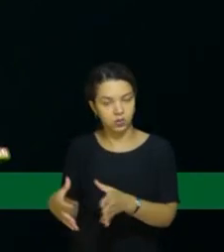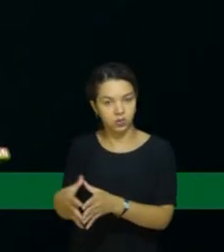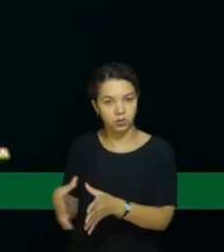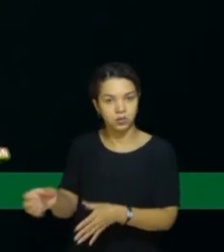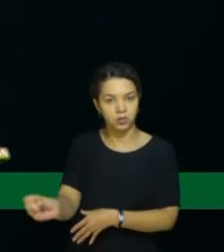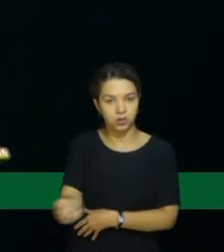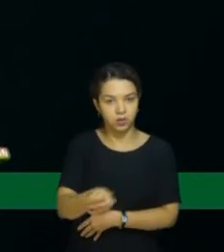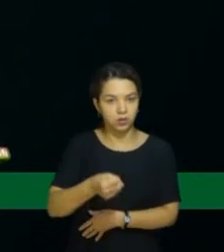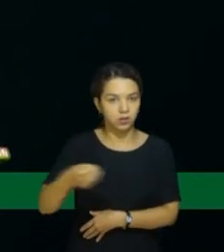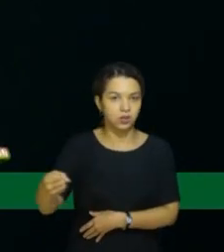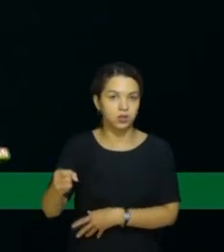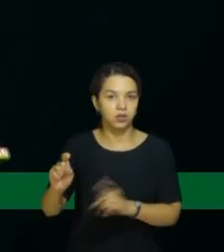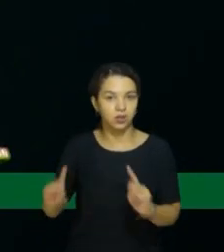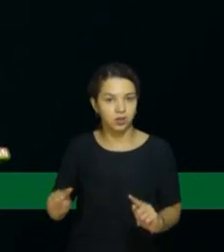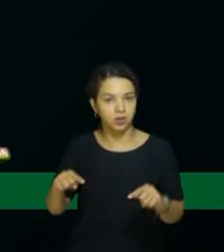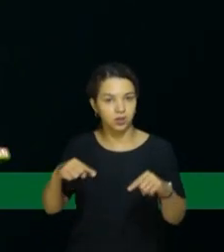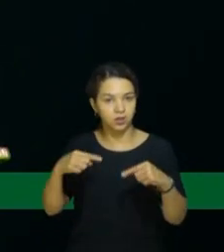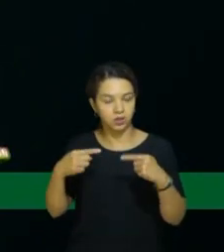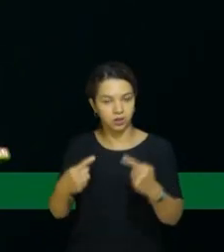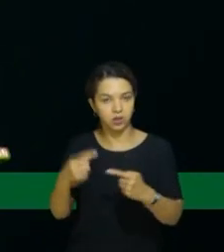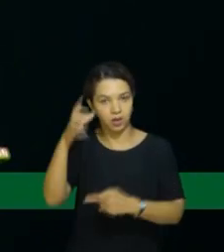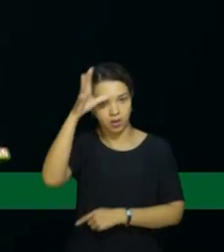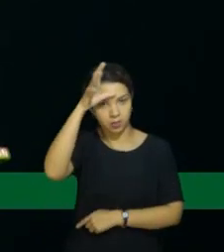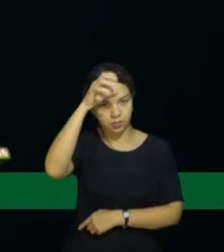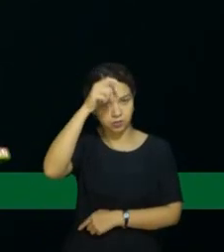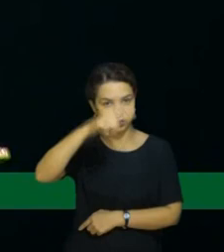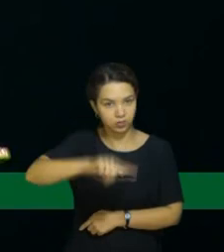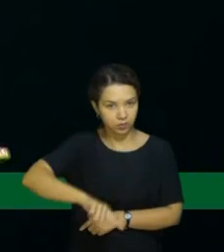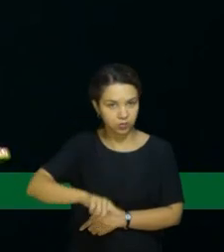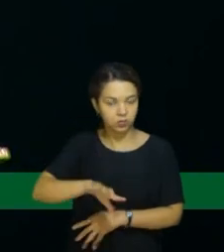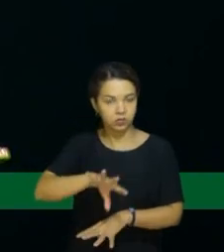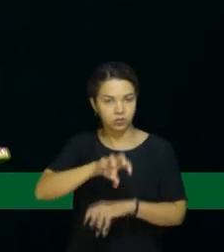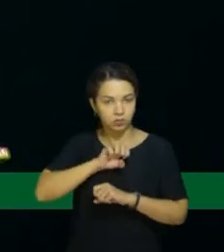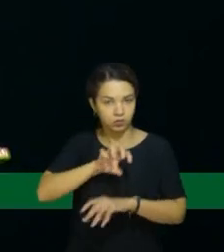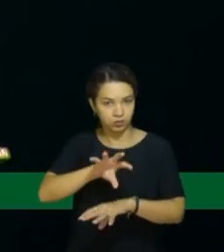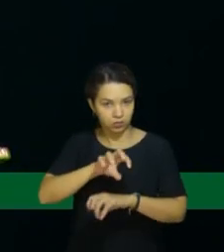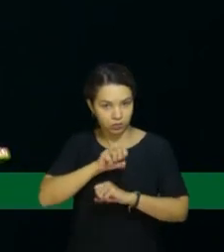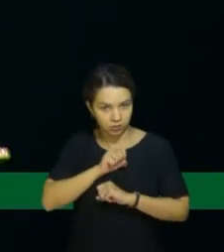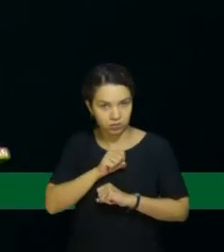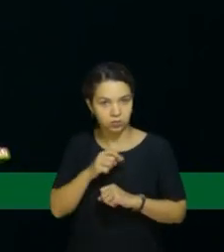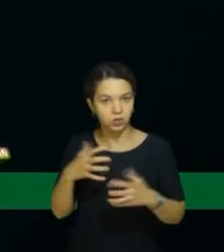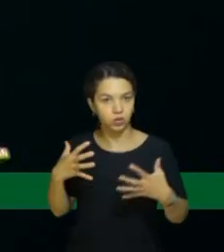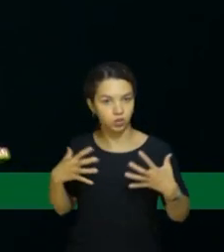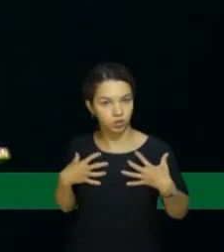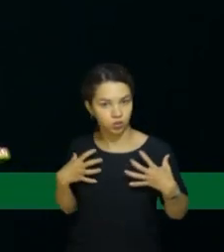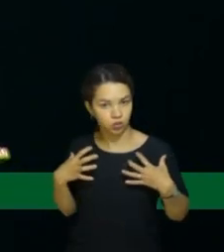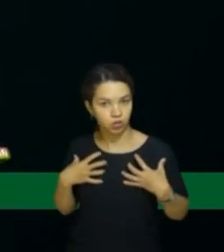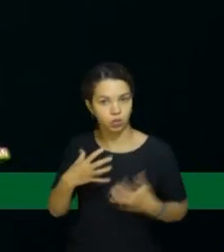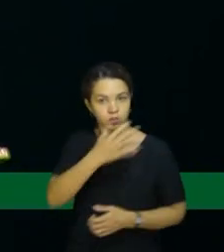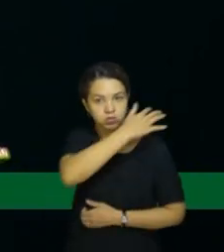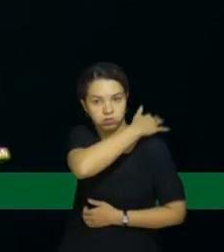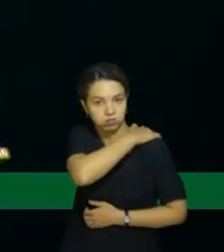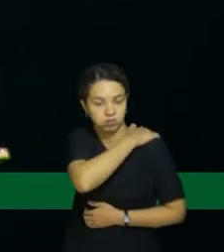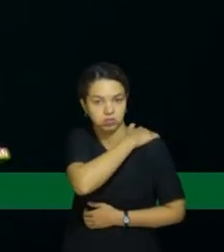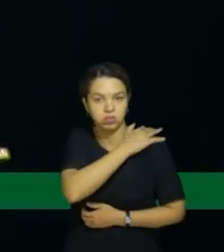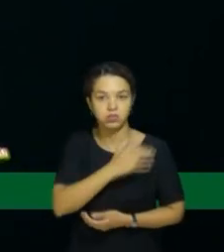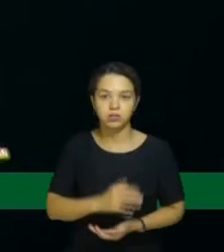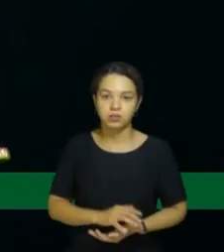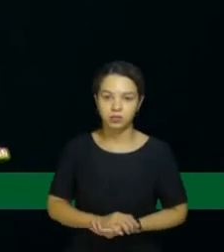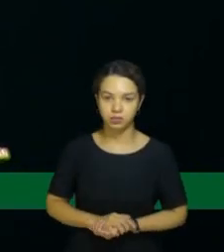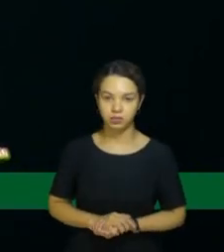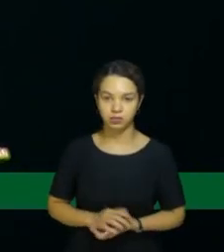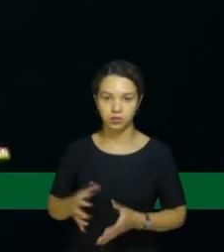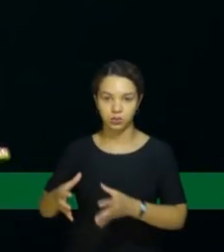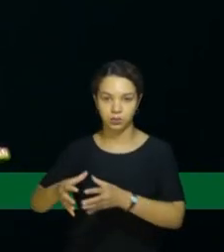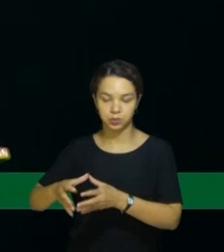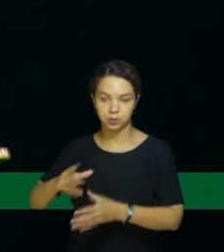desafio portanto foi reaprender a respirar com os dois pulmões uma ajuda um Interlace entre setor público